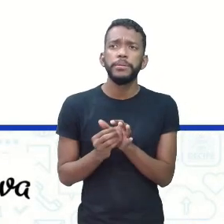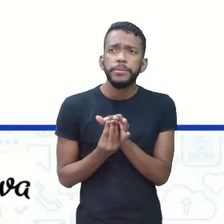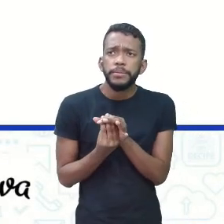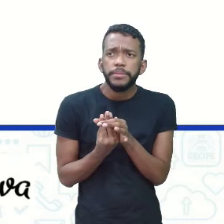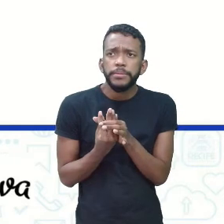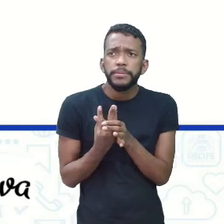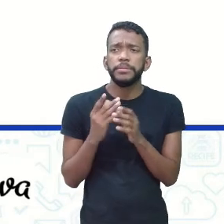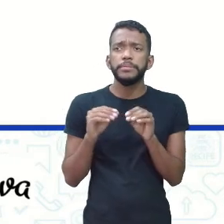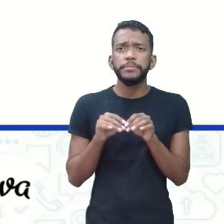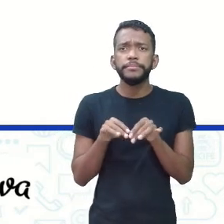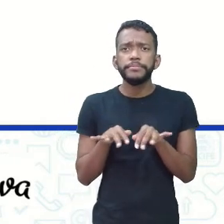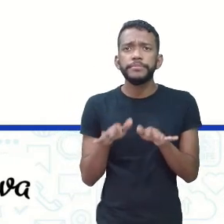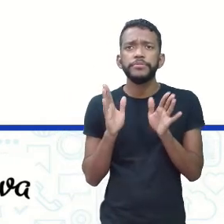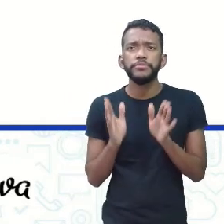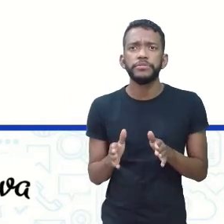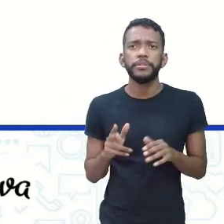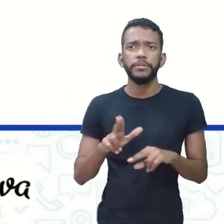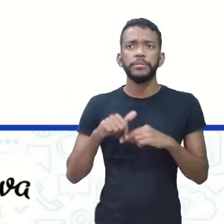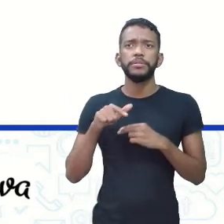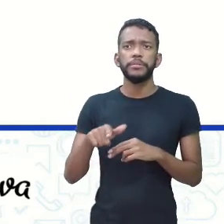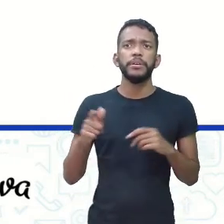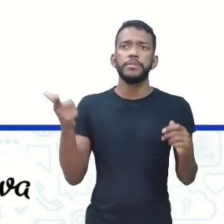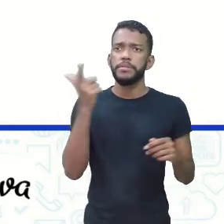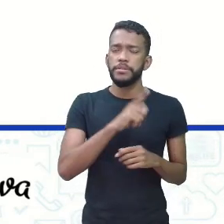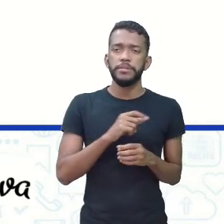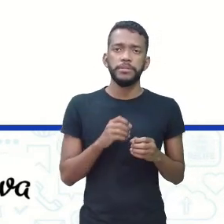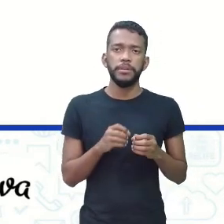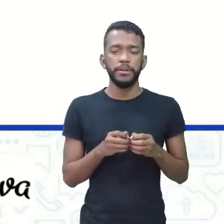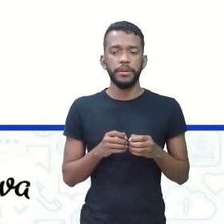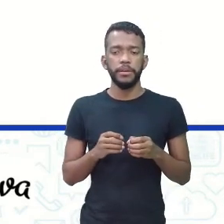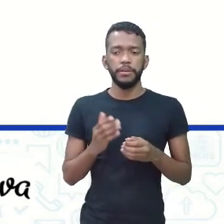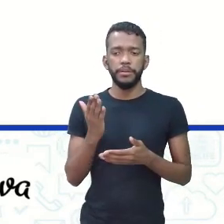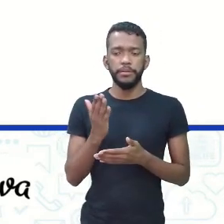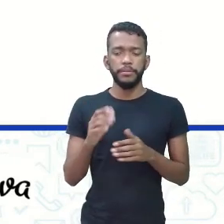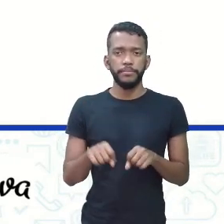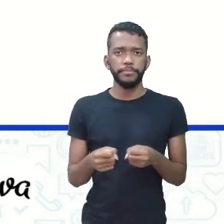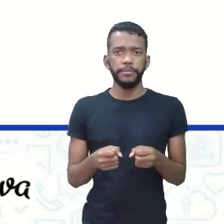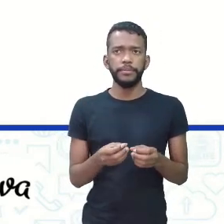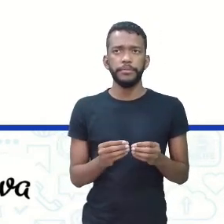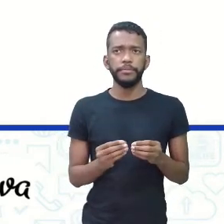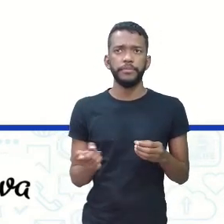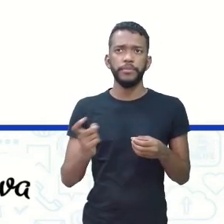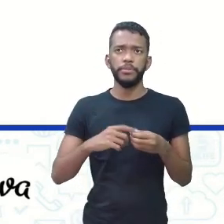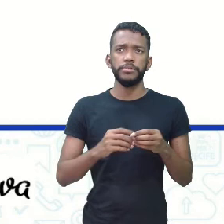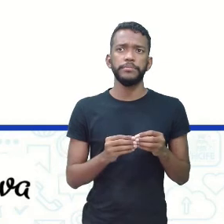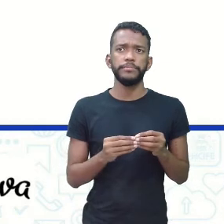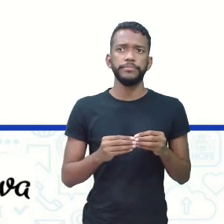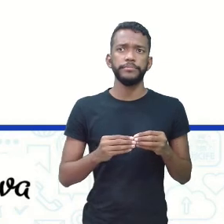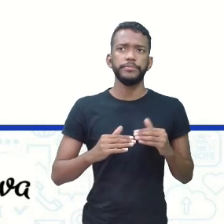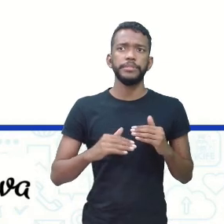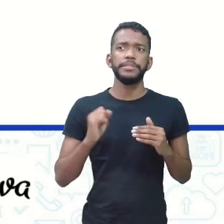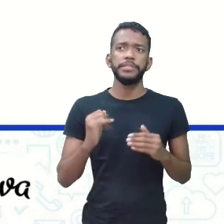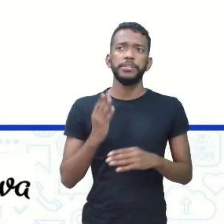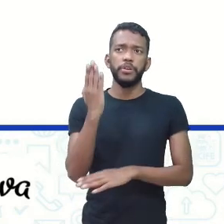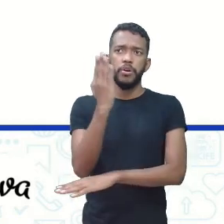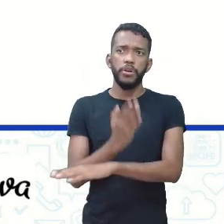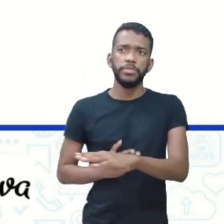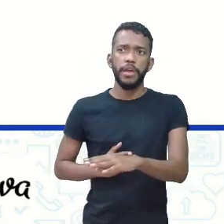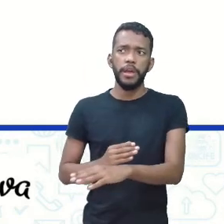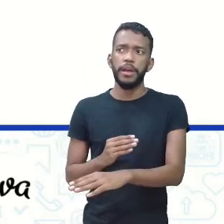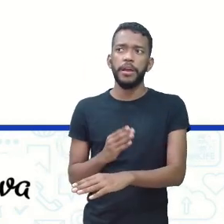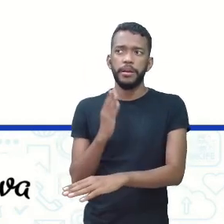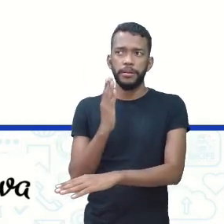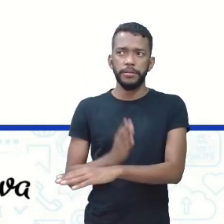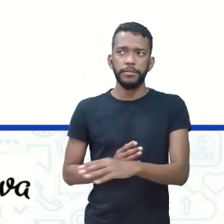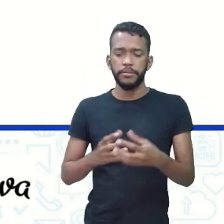se destacam pela sua grande capacidade de regeneração. Ou seja, se cortarmos uma planária